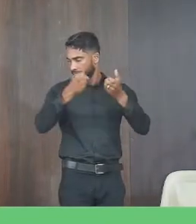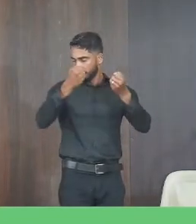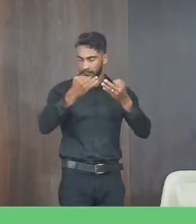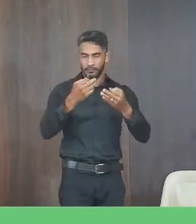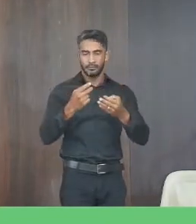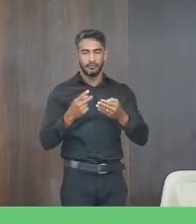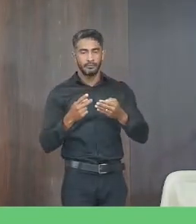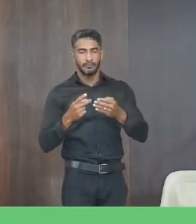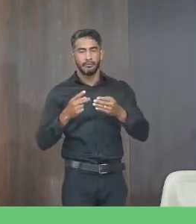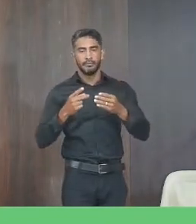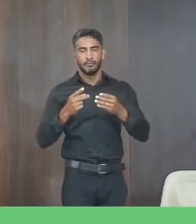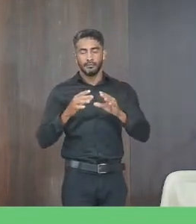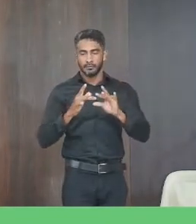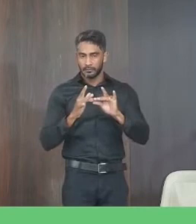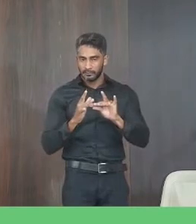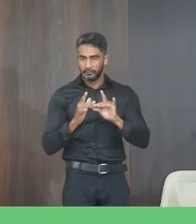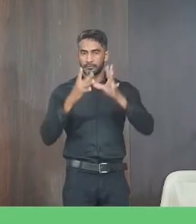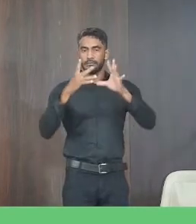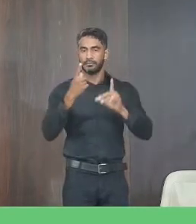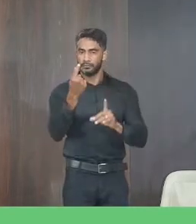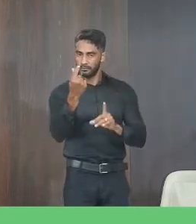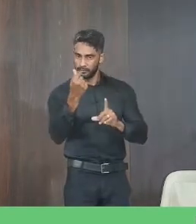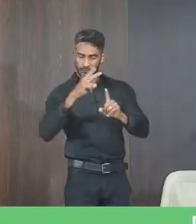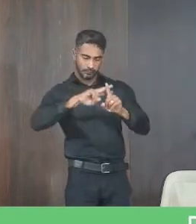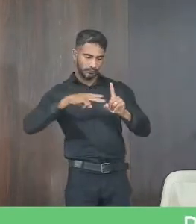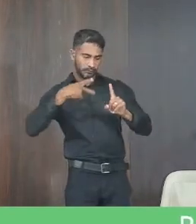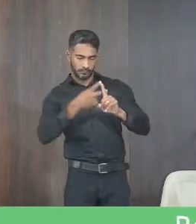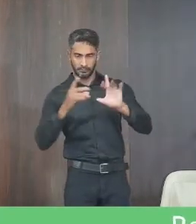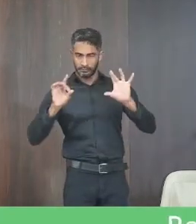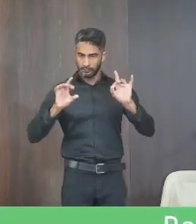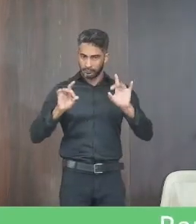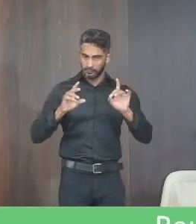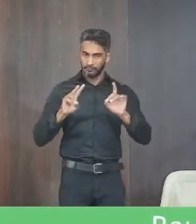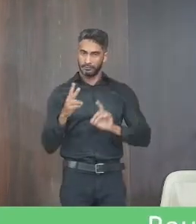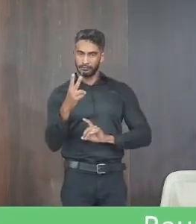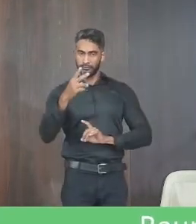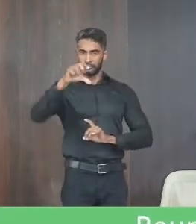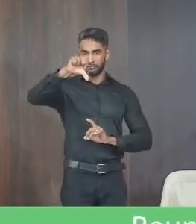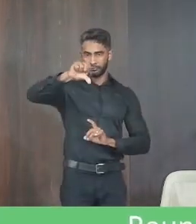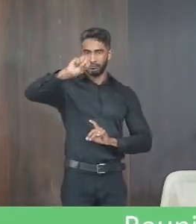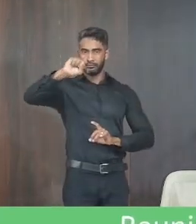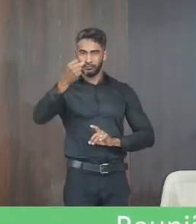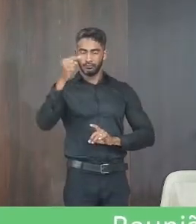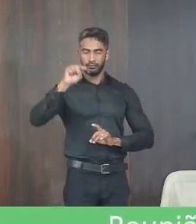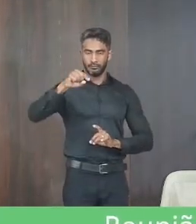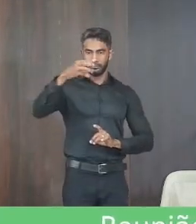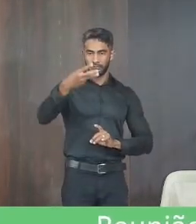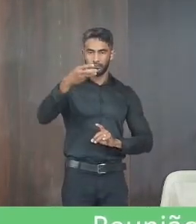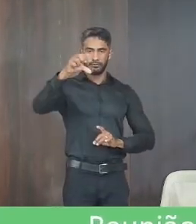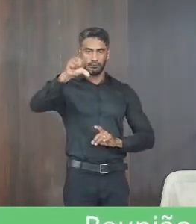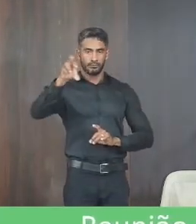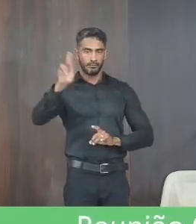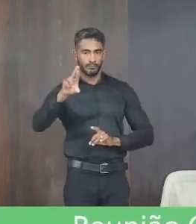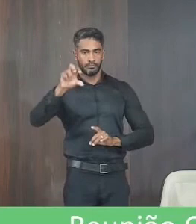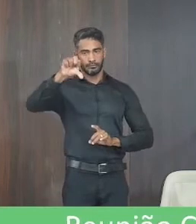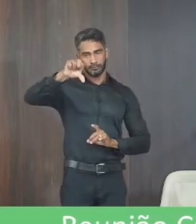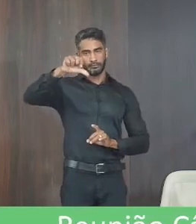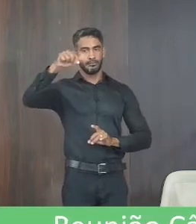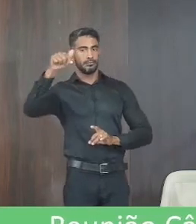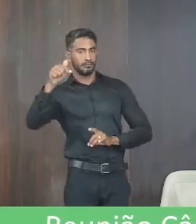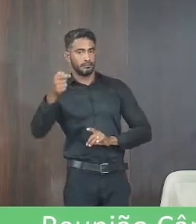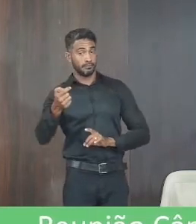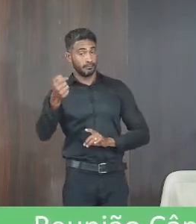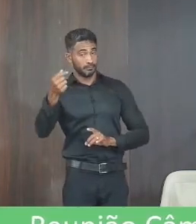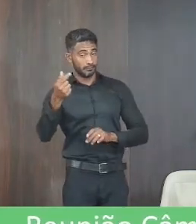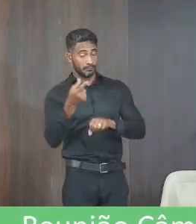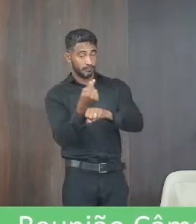autorização para abertura de crédito adicional especial no valor de R$ 98.039,97 no orçamento